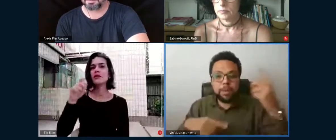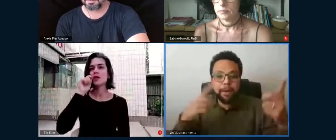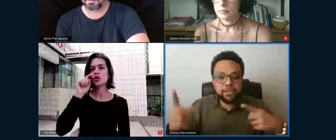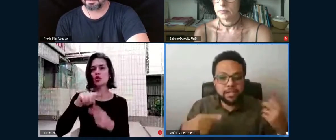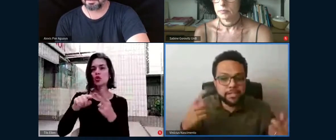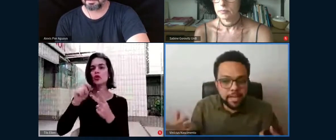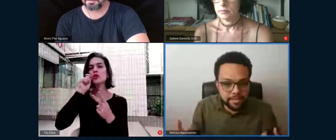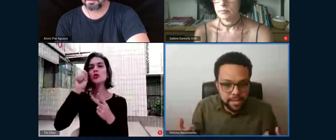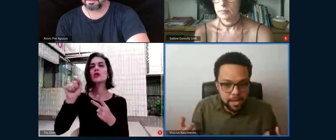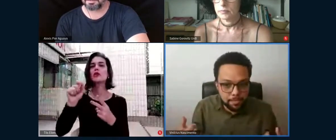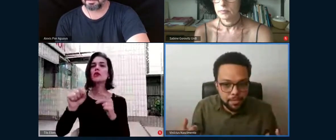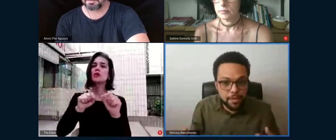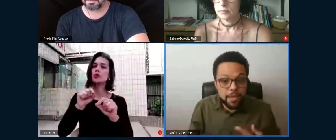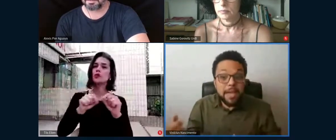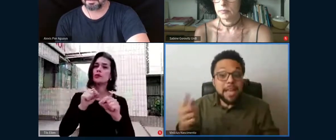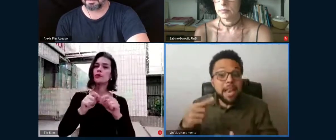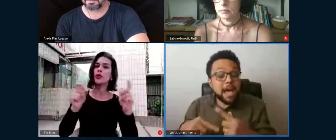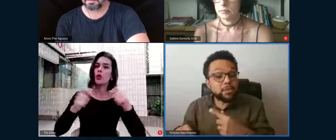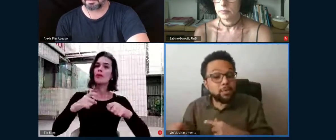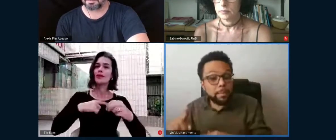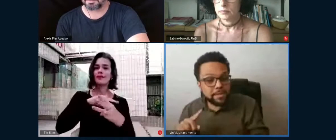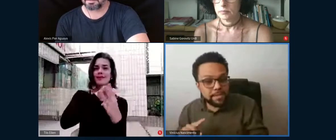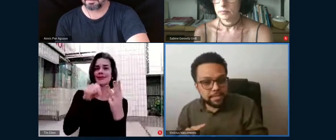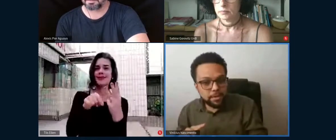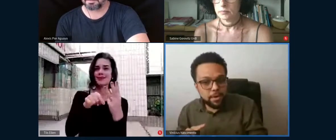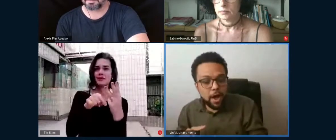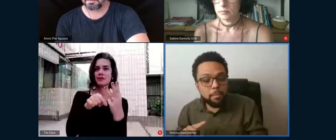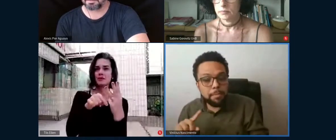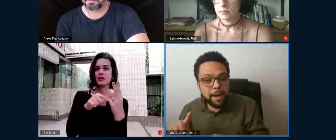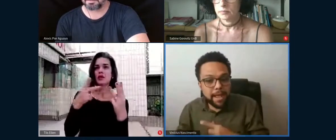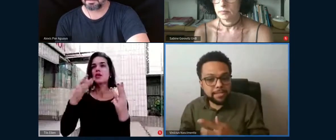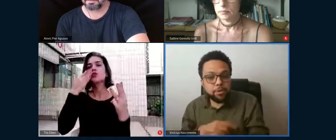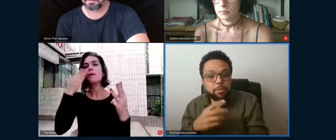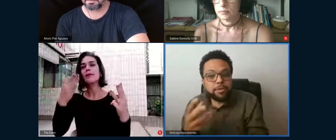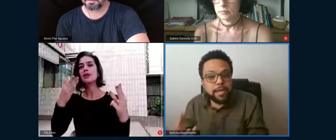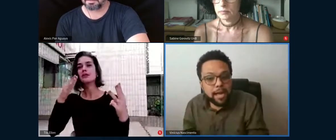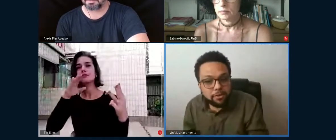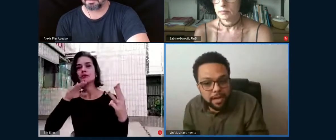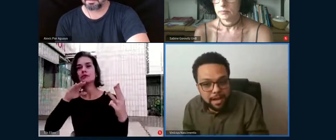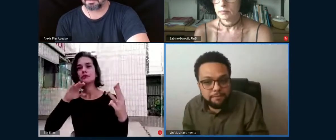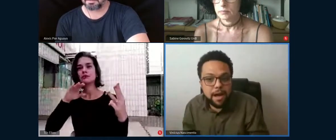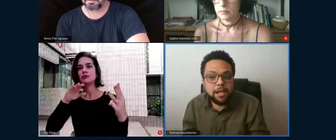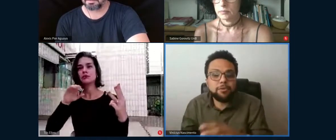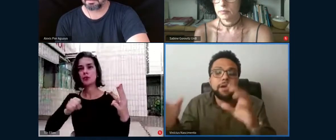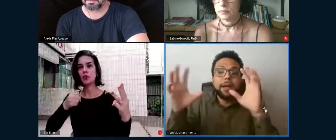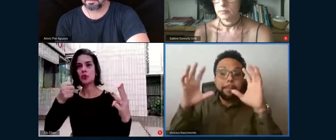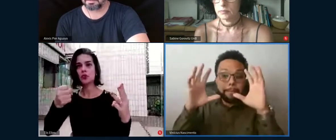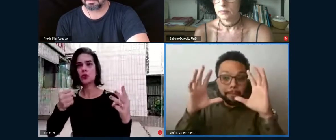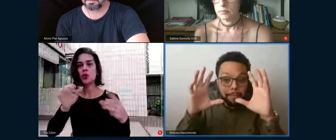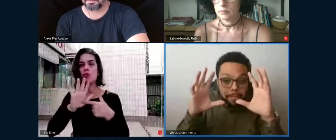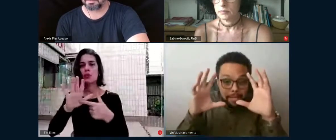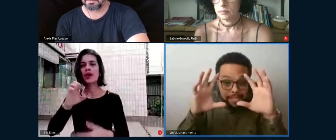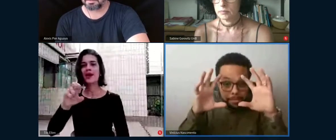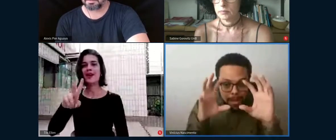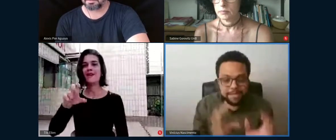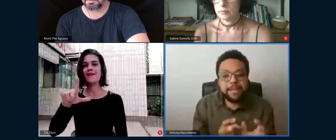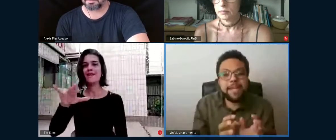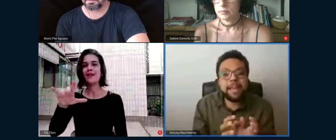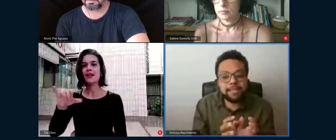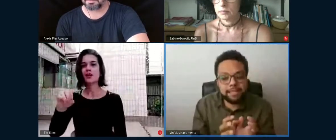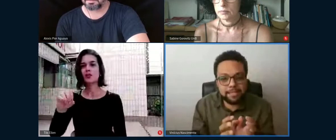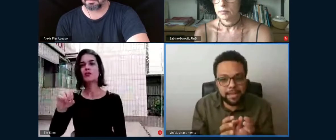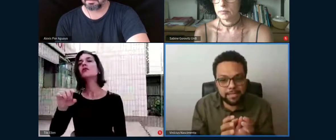competência é discutido a partir desses três campos. Na sua apresentação oral, me parece que o modelo da Cavalho